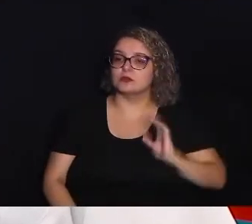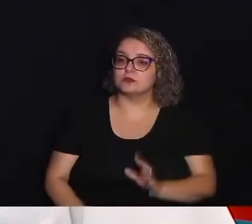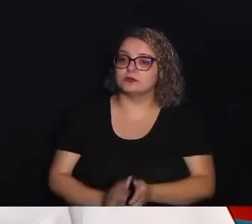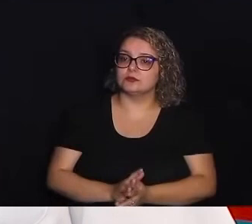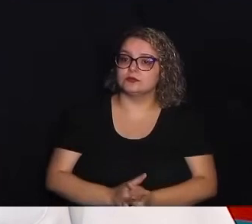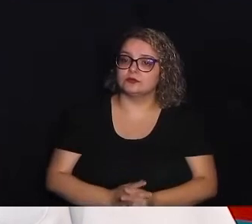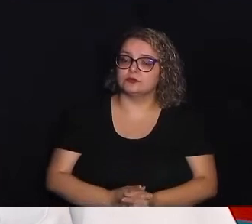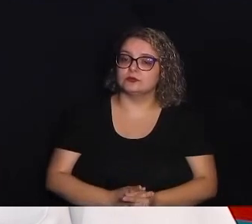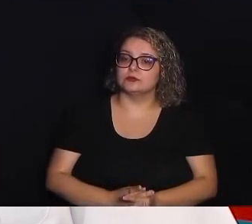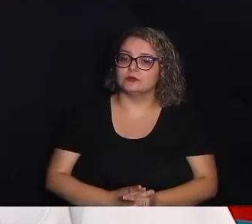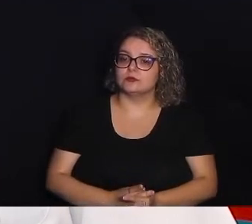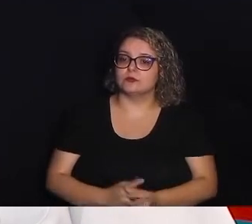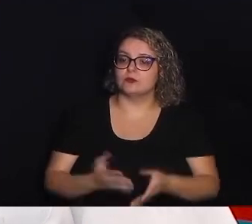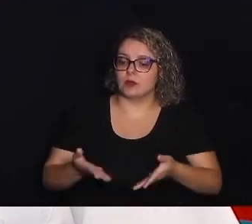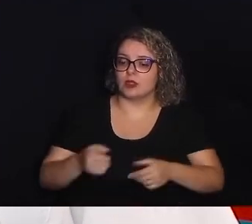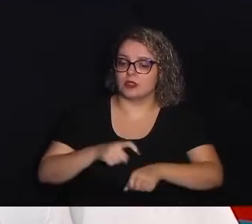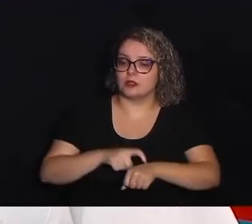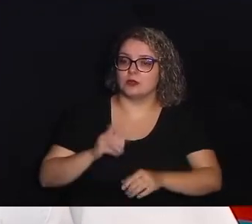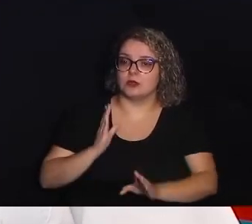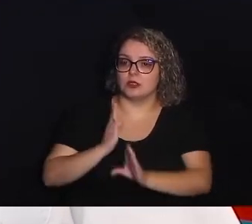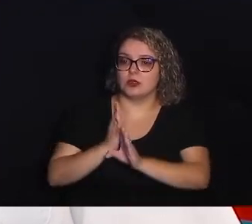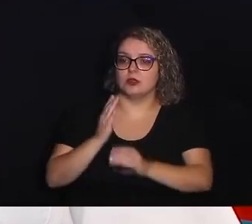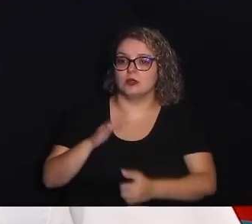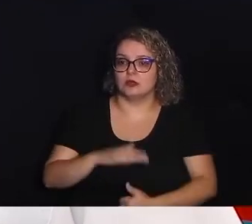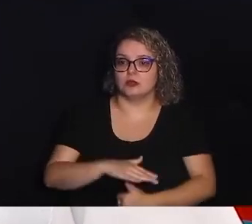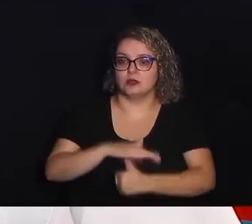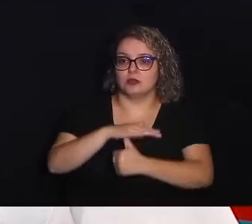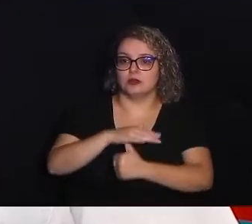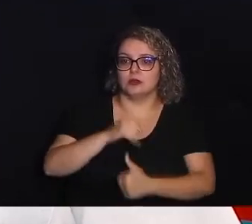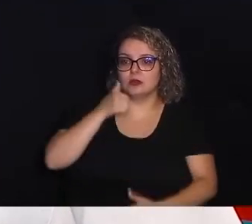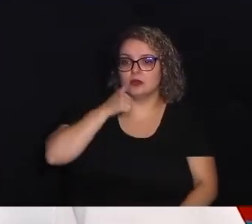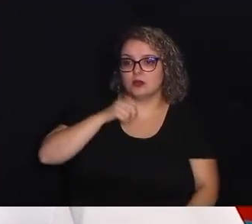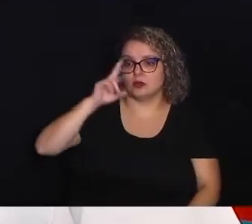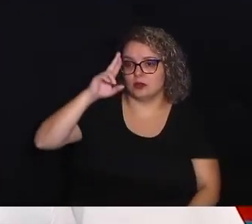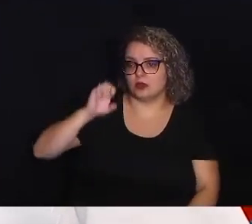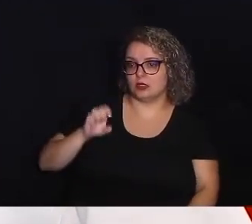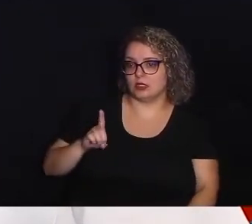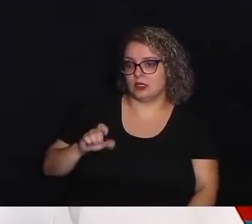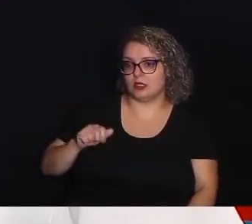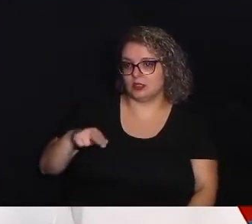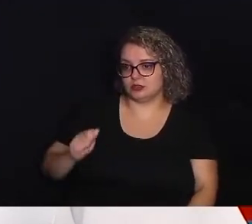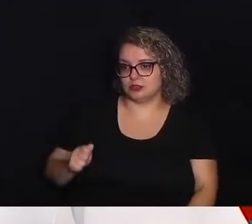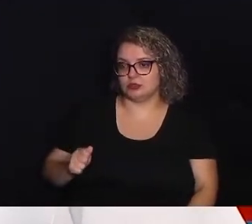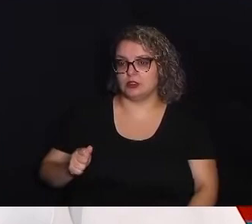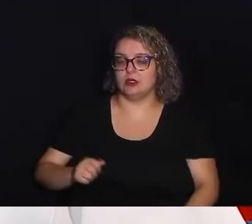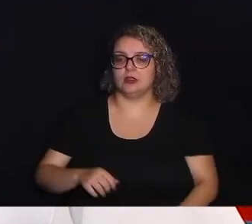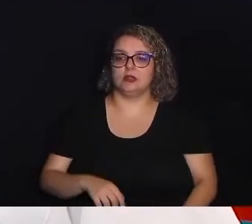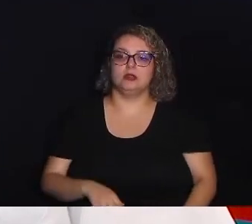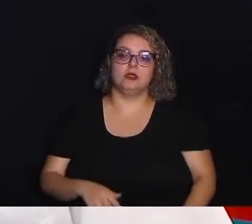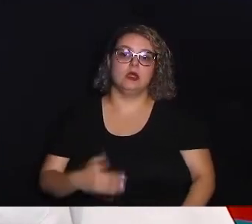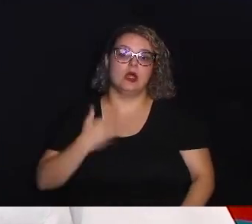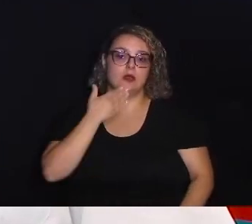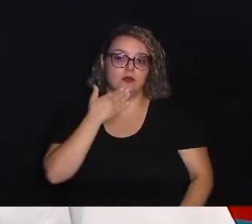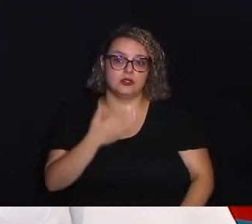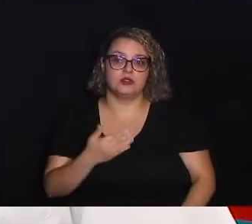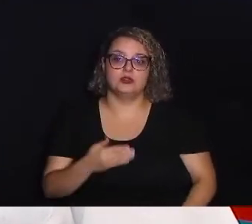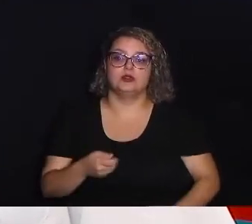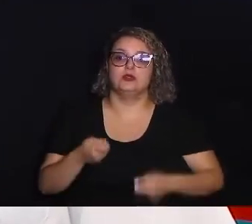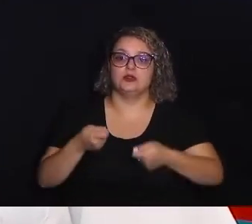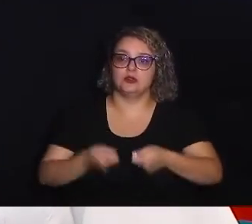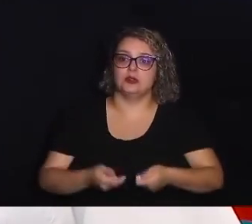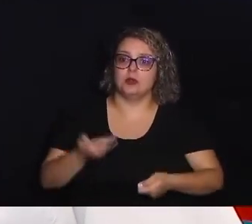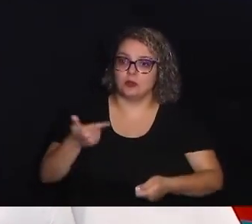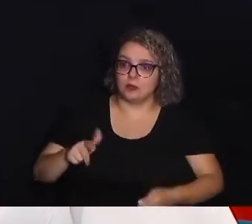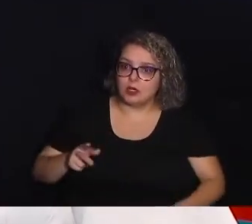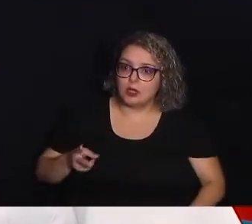partir eh eh desse encontro do reitor com a senora éd procurado por ela na Reitoria ele ele nos